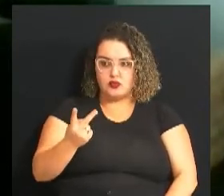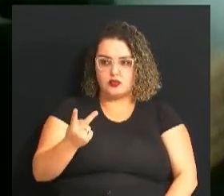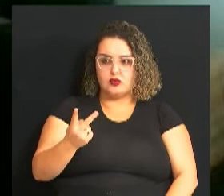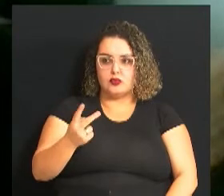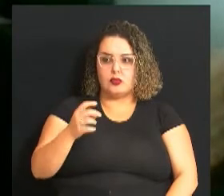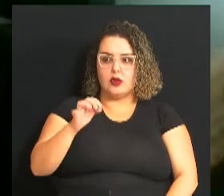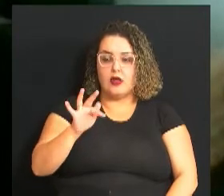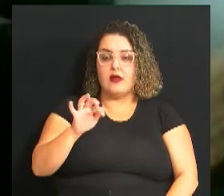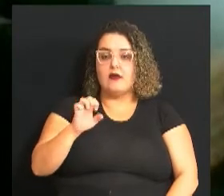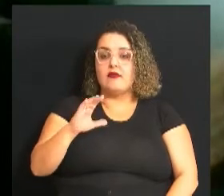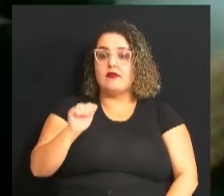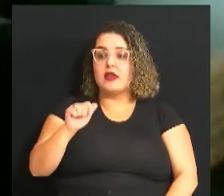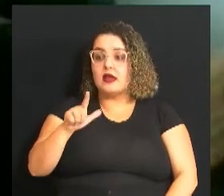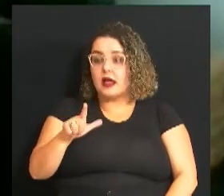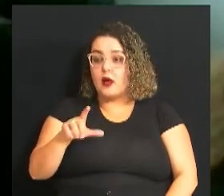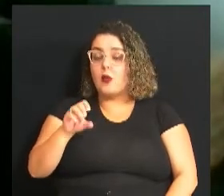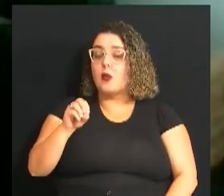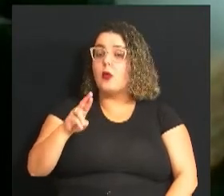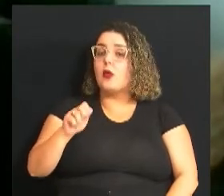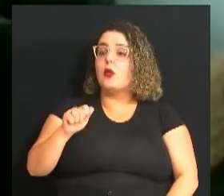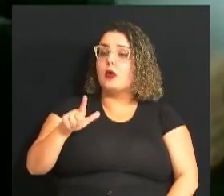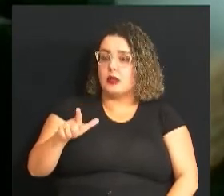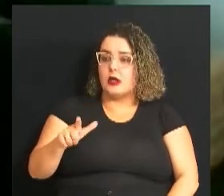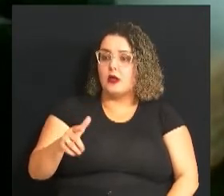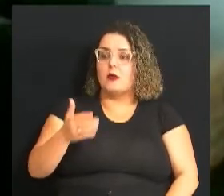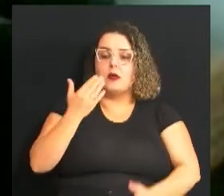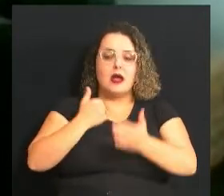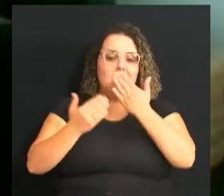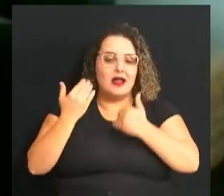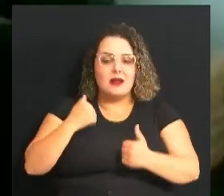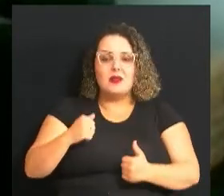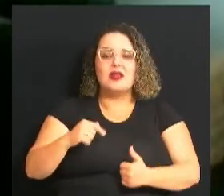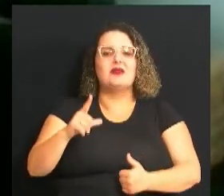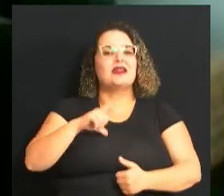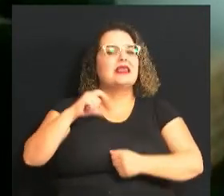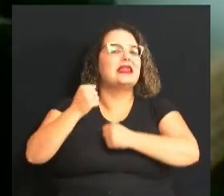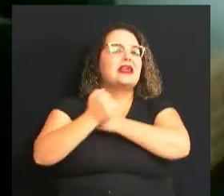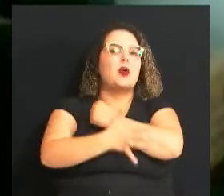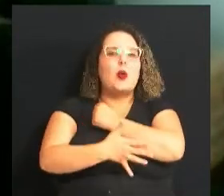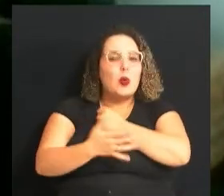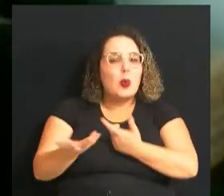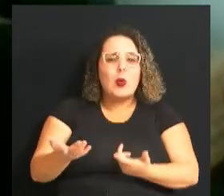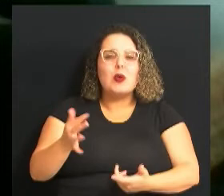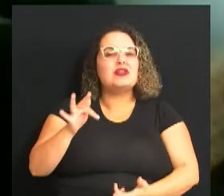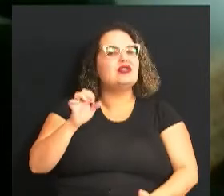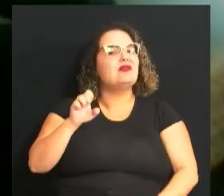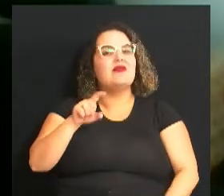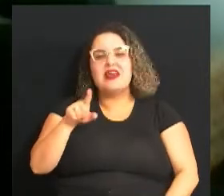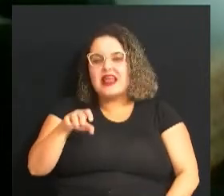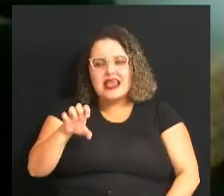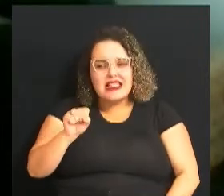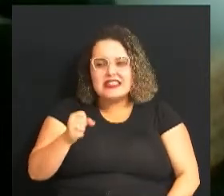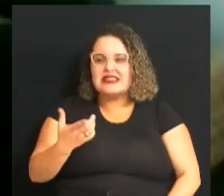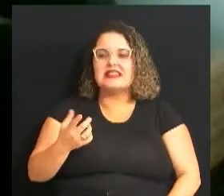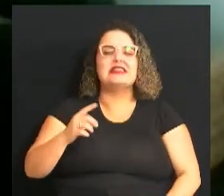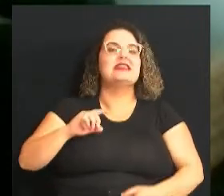oral. Então, é alimento contaminado, através de fezes,